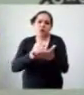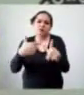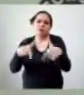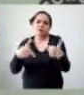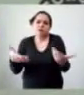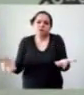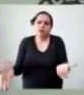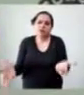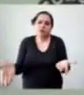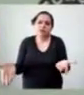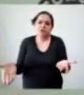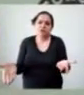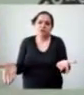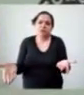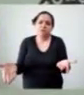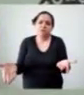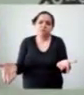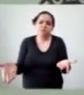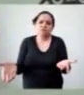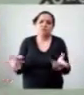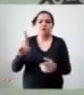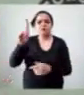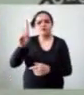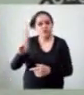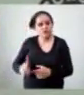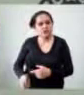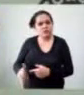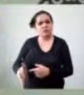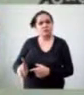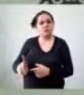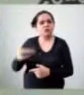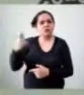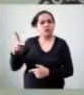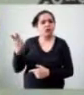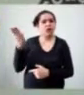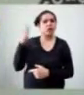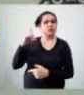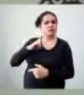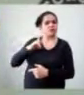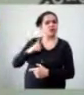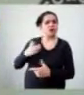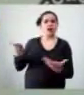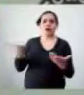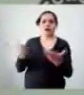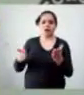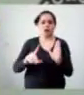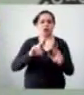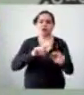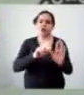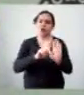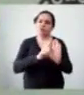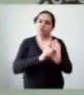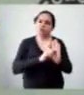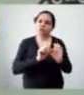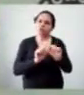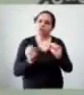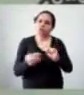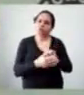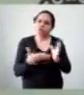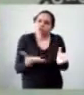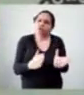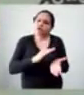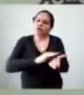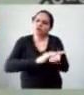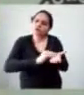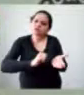se aposentado, exercido um direito que ele efetivamente tinha por conta de um contrato com a Previdência